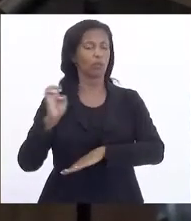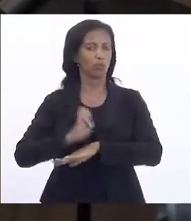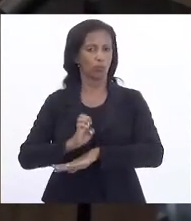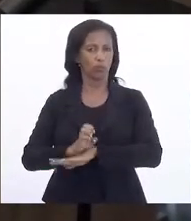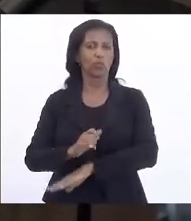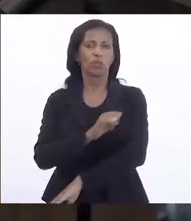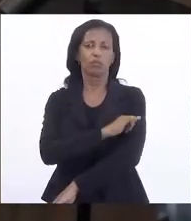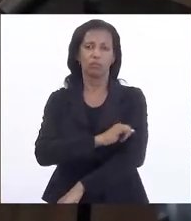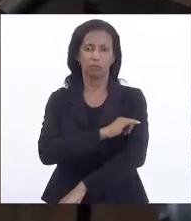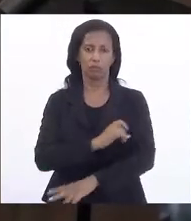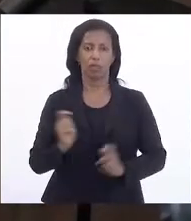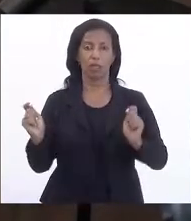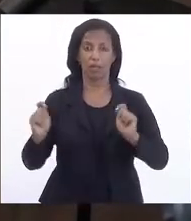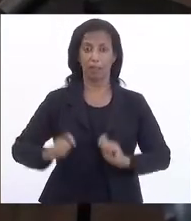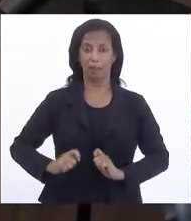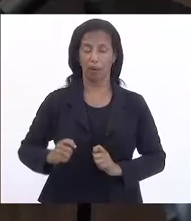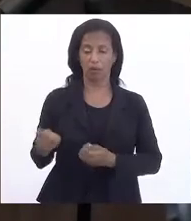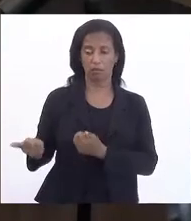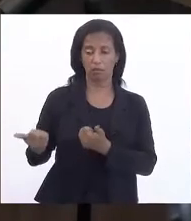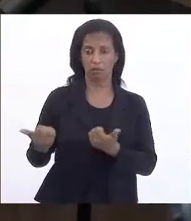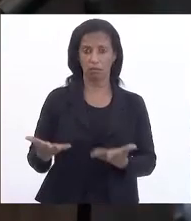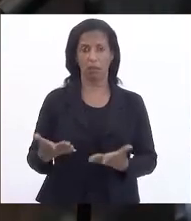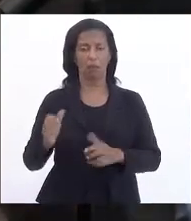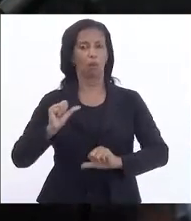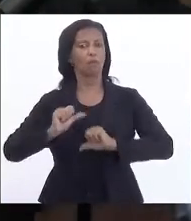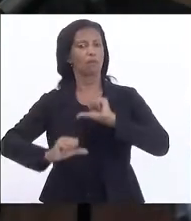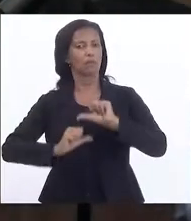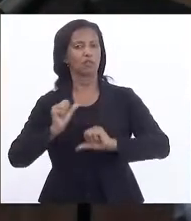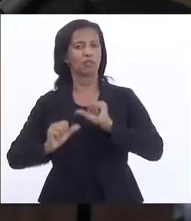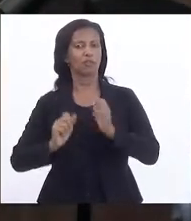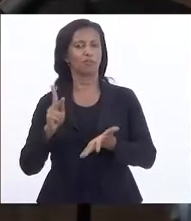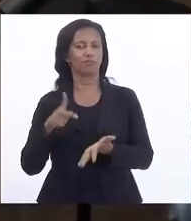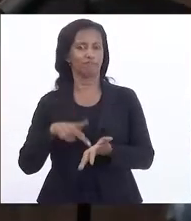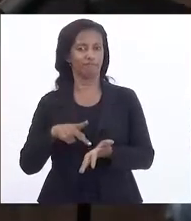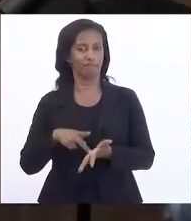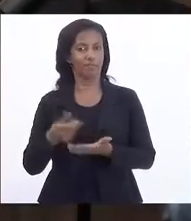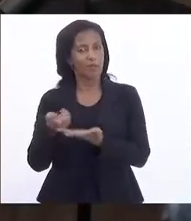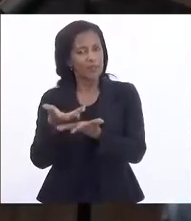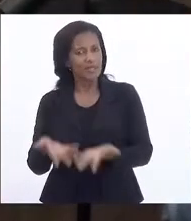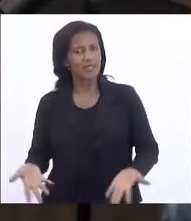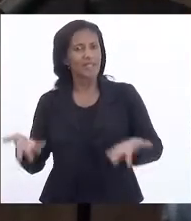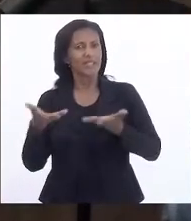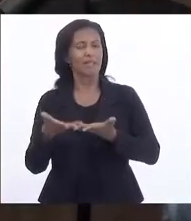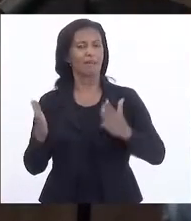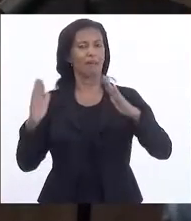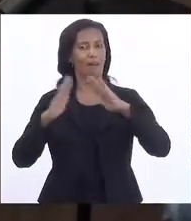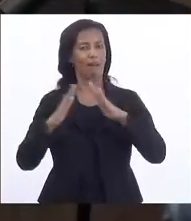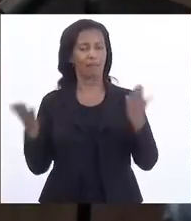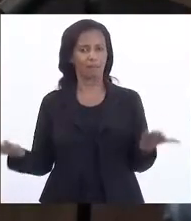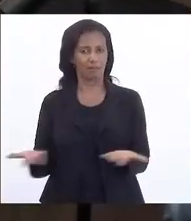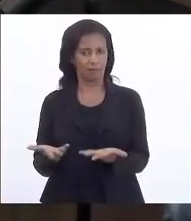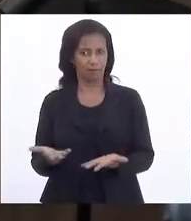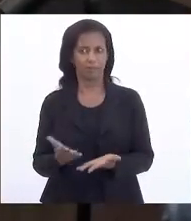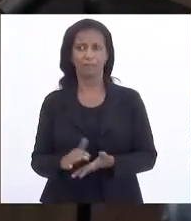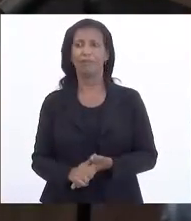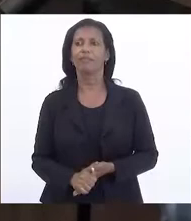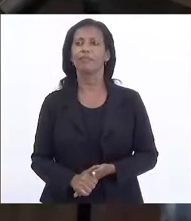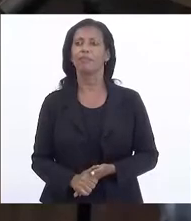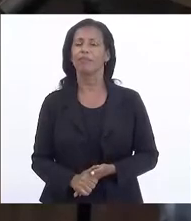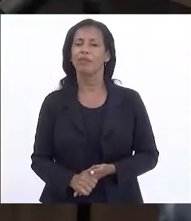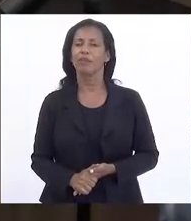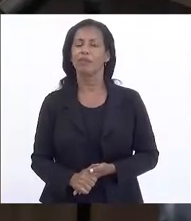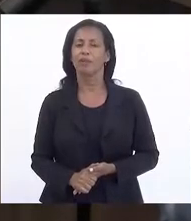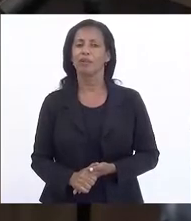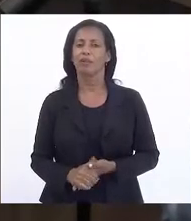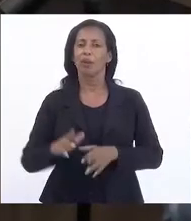Rio de Janeiro que possa possibilitar uma transformação real então celebrar essa casa hoje é com as